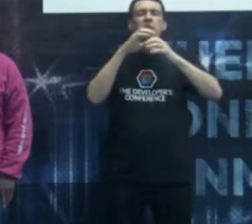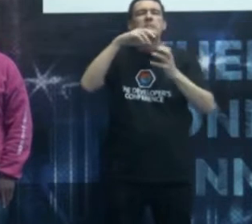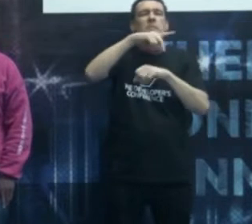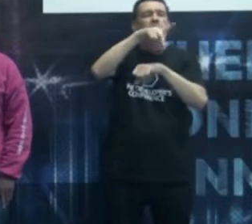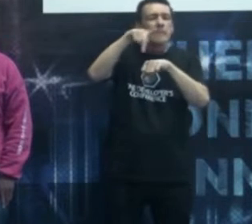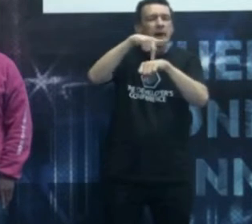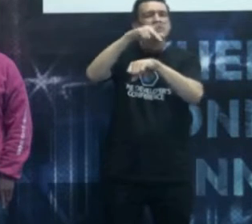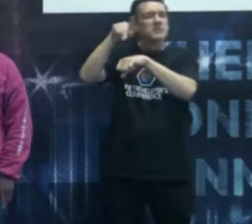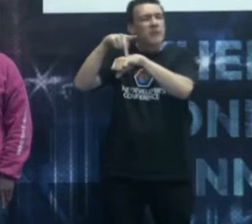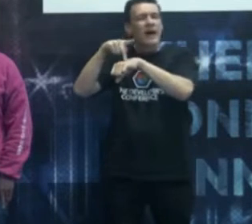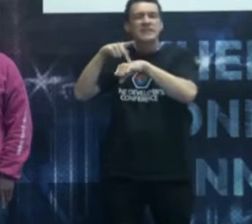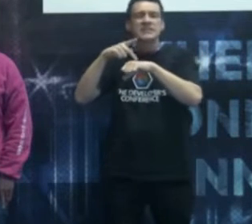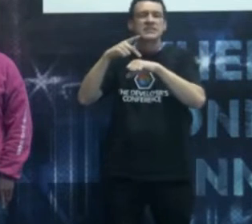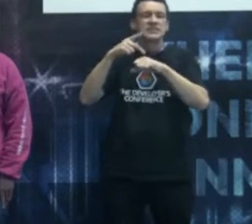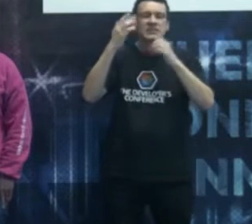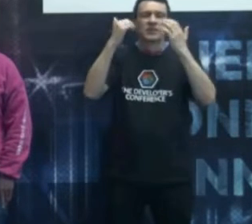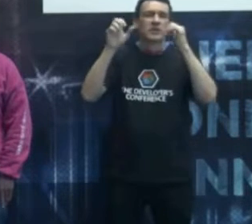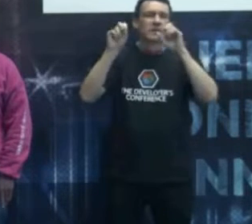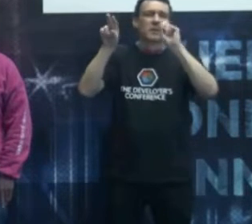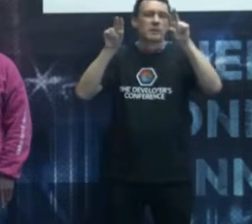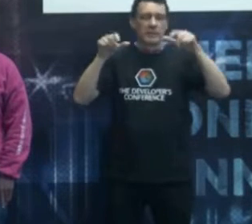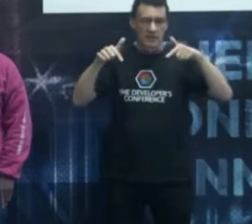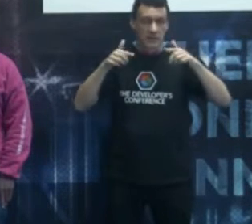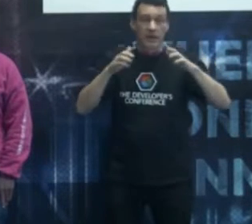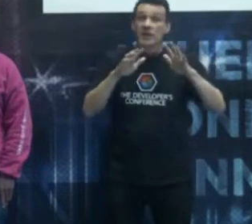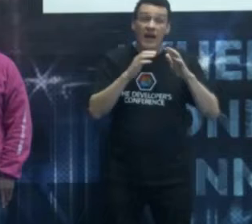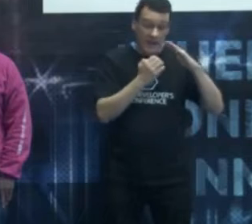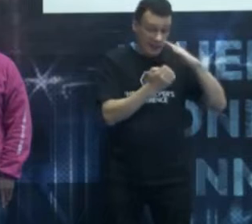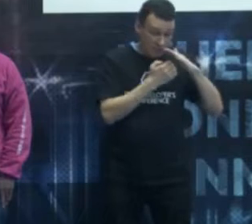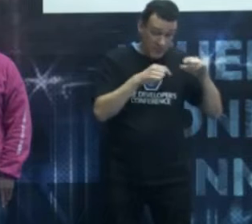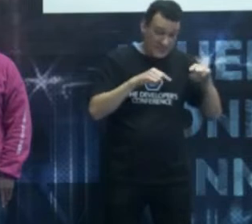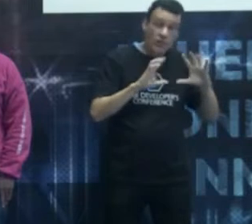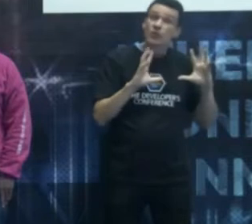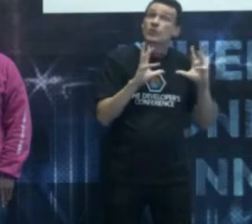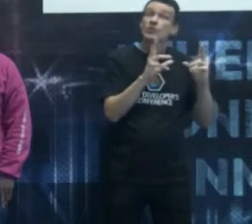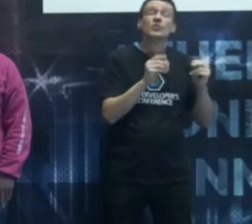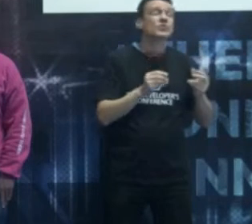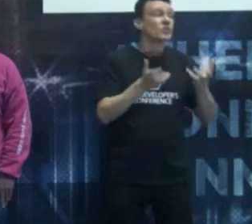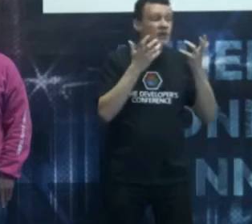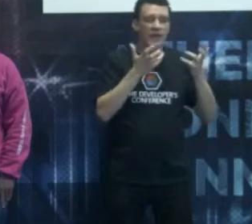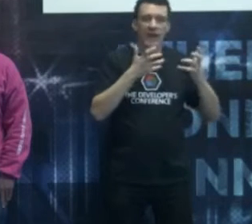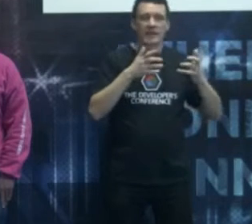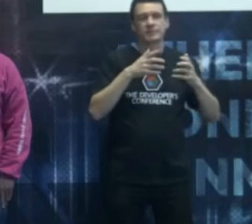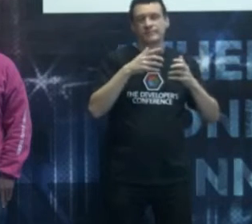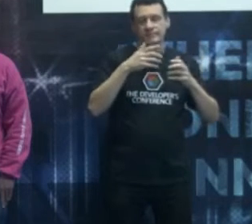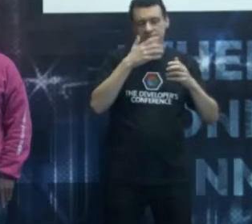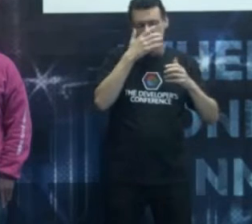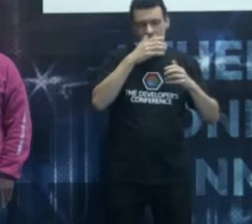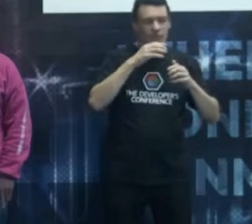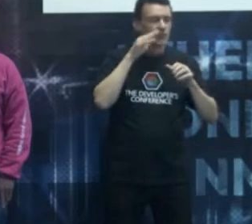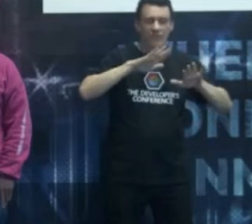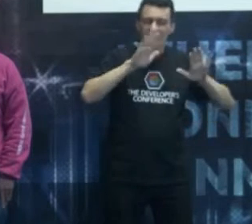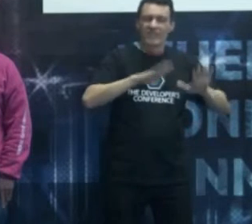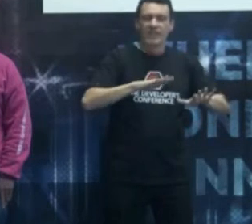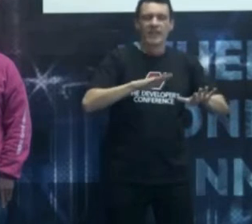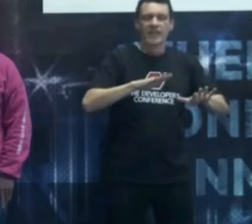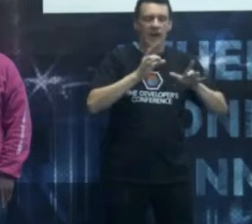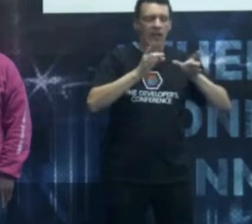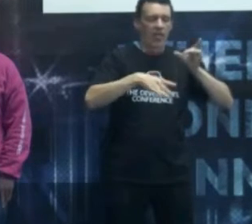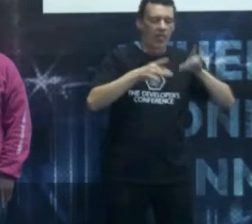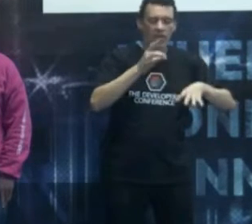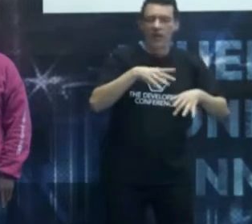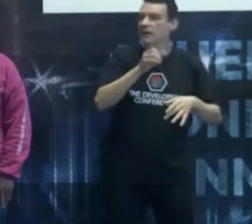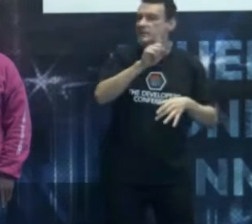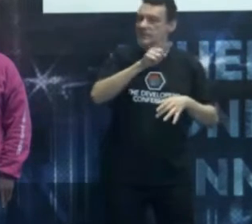Então, retenção virou chave para qualquer empresa. E diversidade e inclusão tem a potência de gerar retenção de uma forma incrível. Então, a